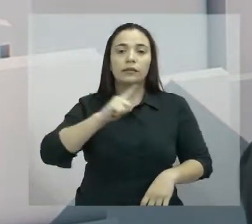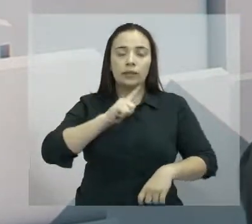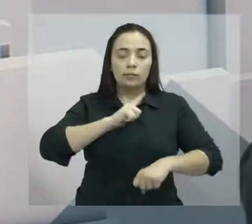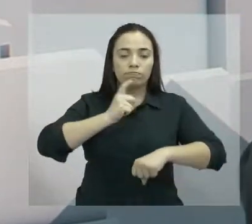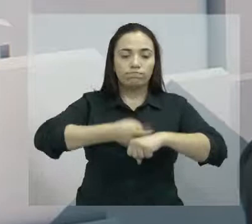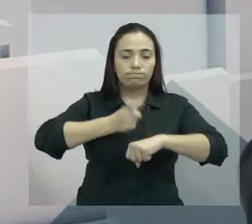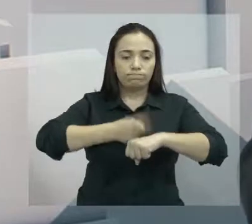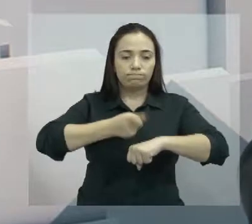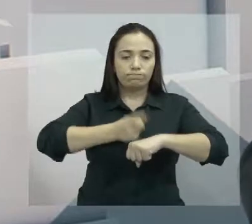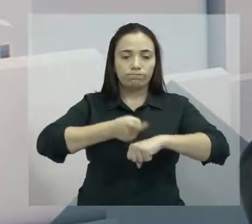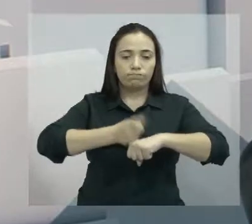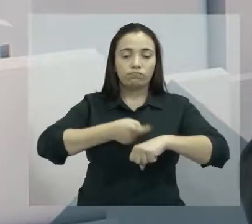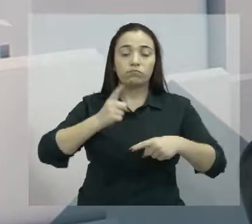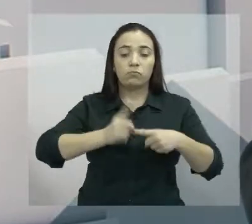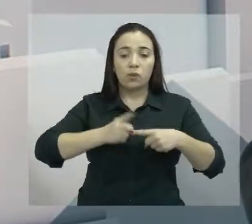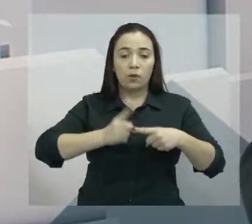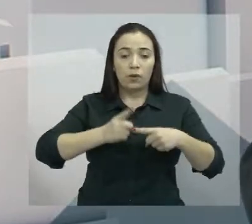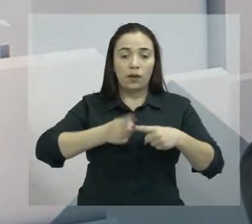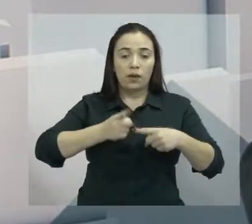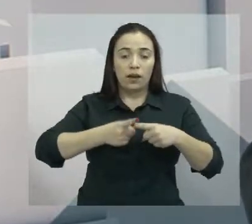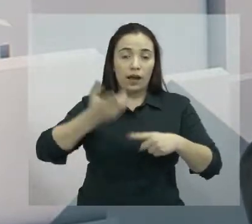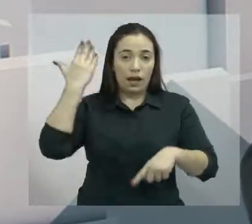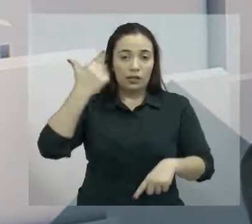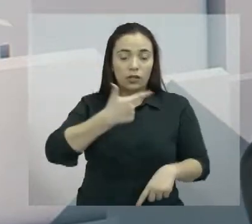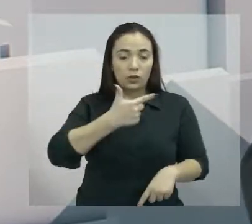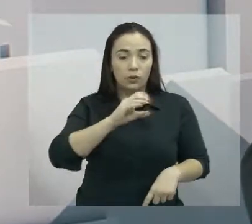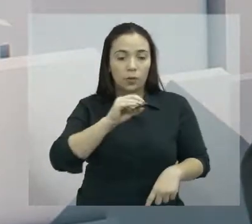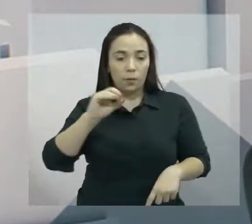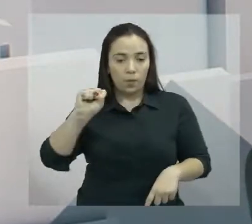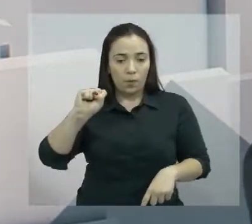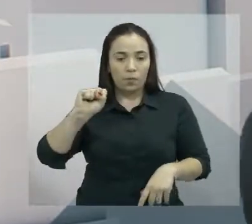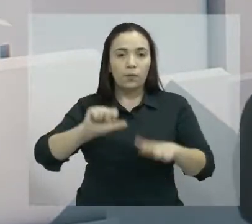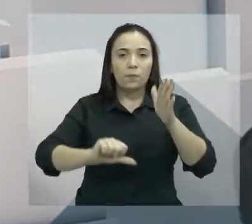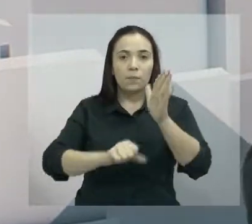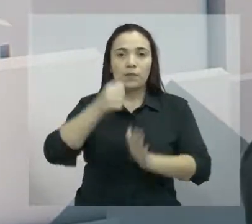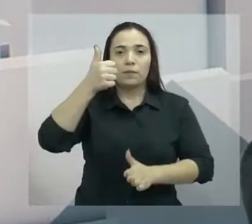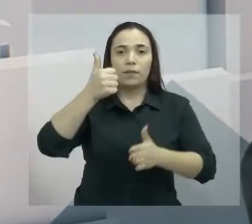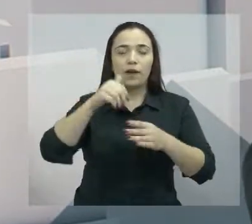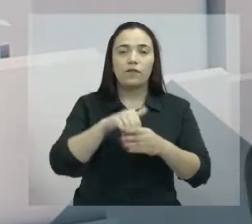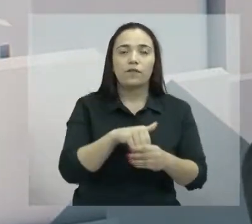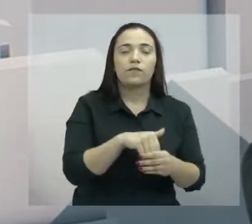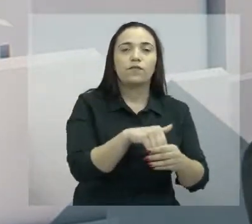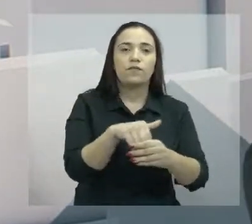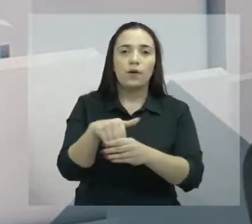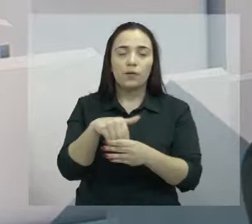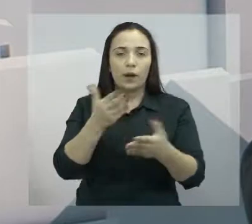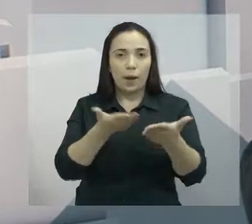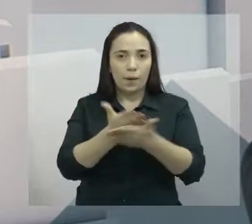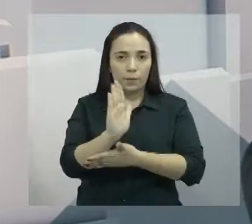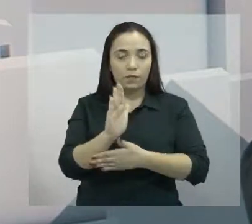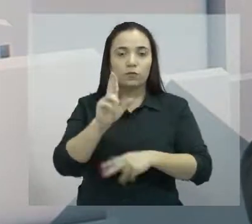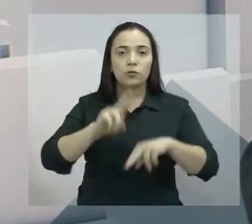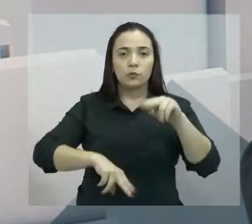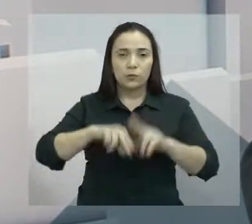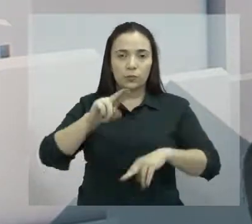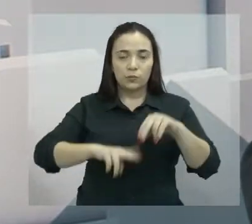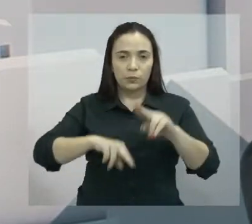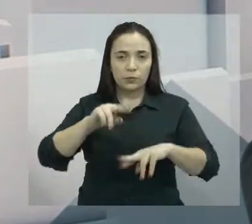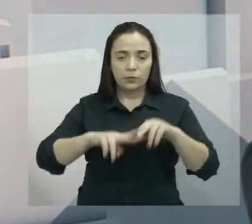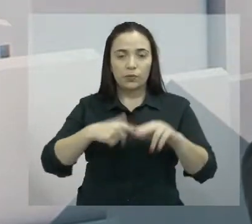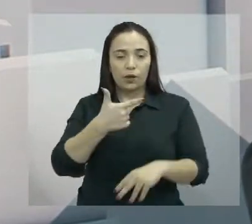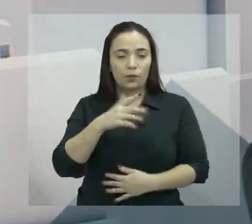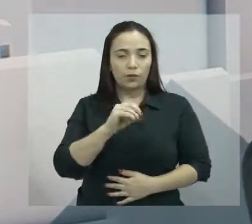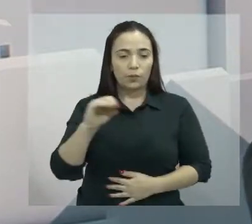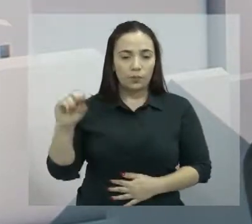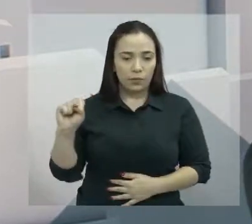rigorosa, porque no primeiro momento, em 2008, quando ela foi aprovada e passou a vigorar dia 19 de junho, né, de